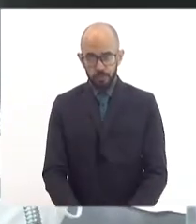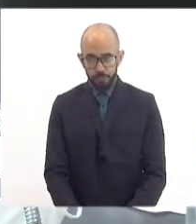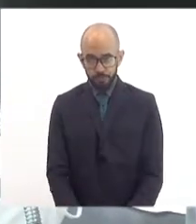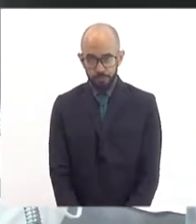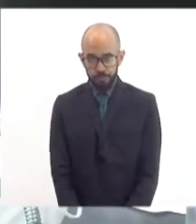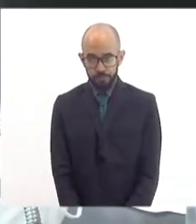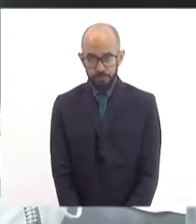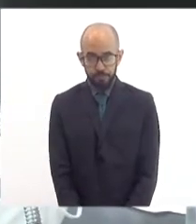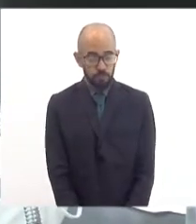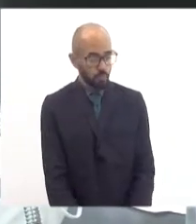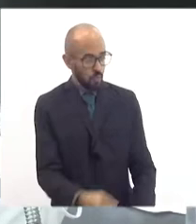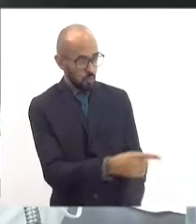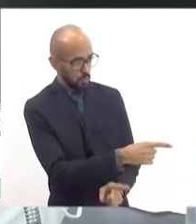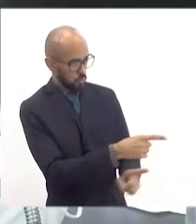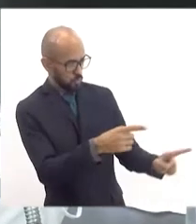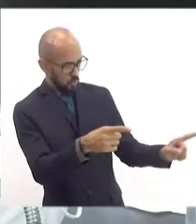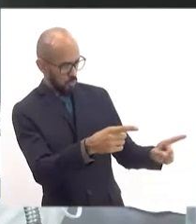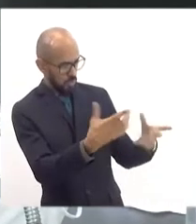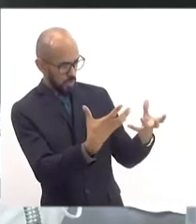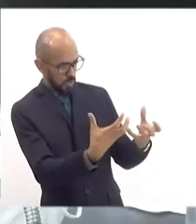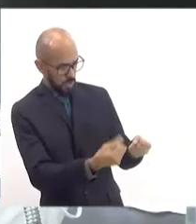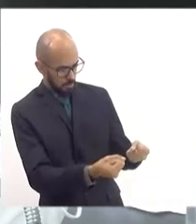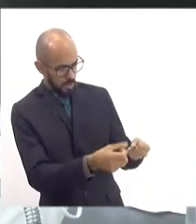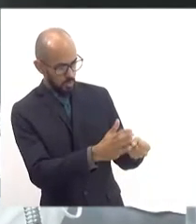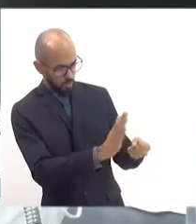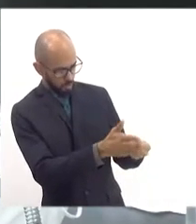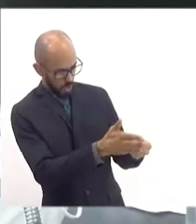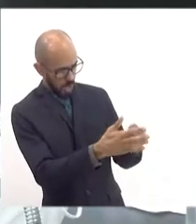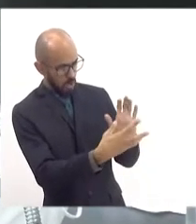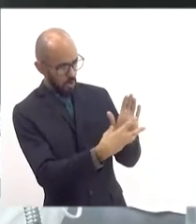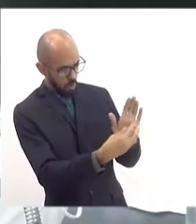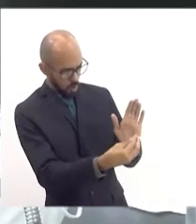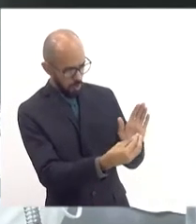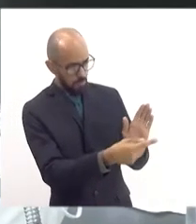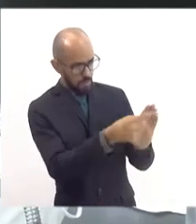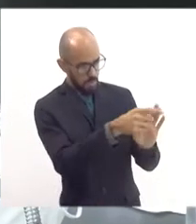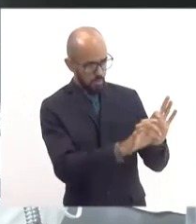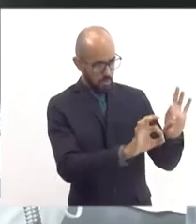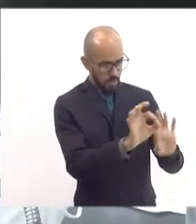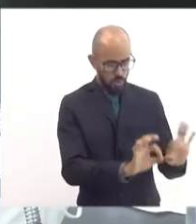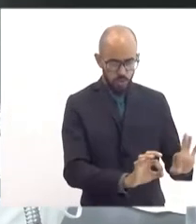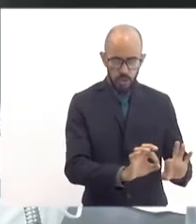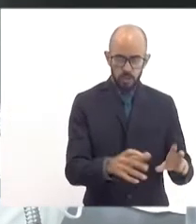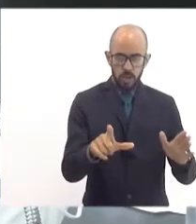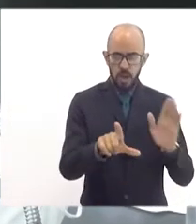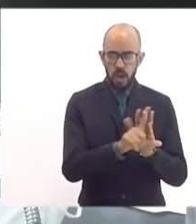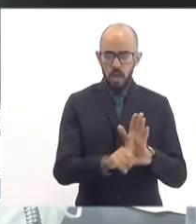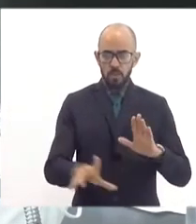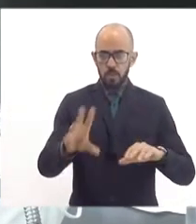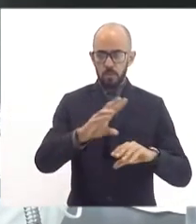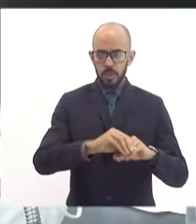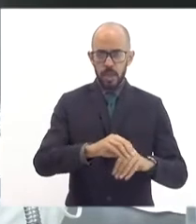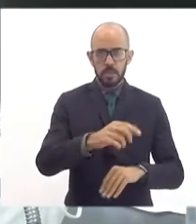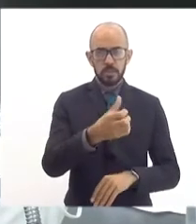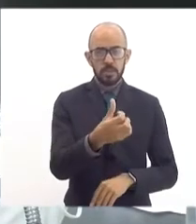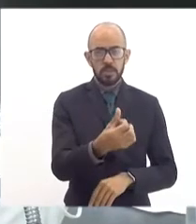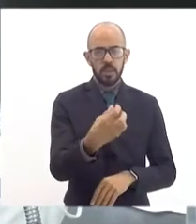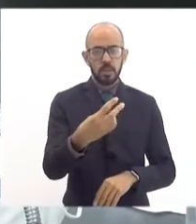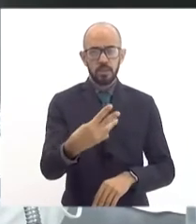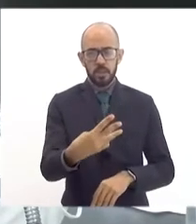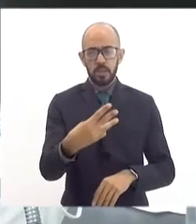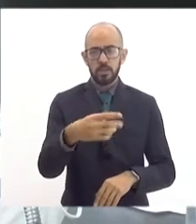Os senhores receberam a cópia do projeto de lei complementar 63,